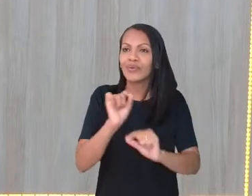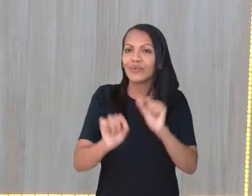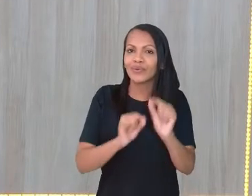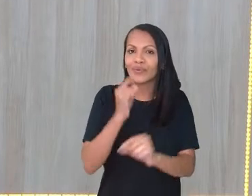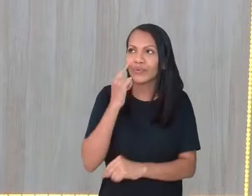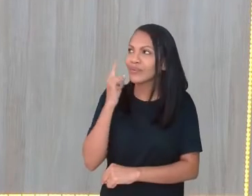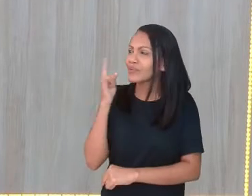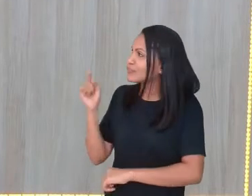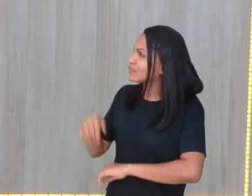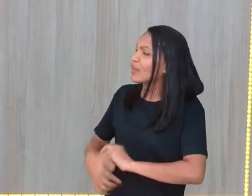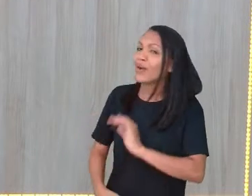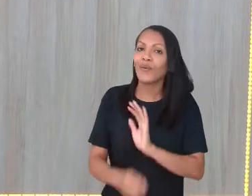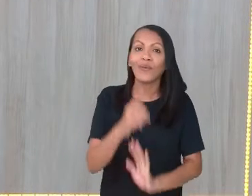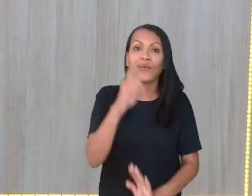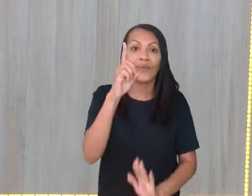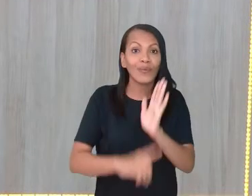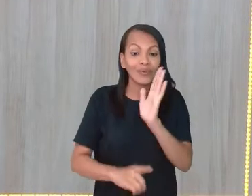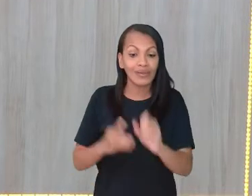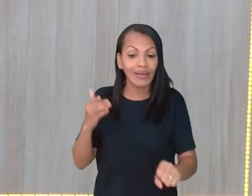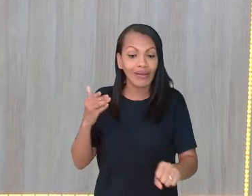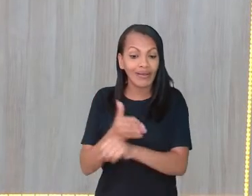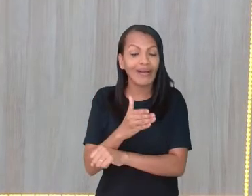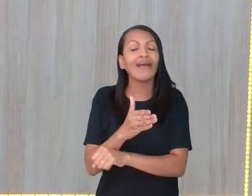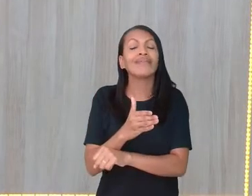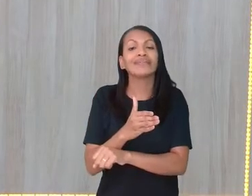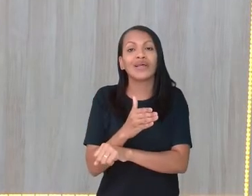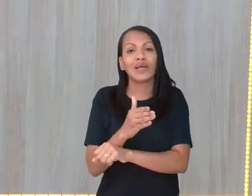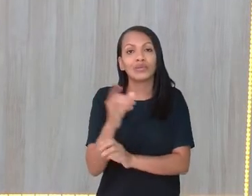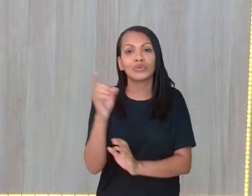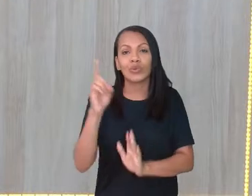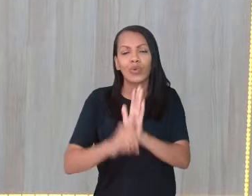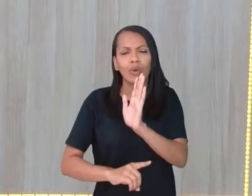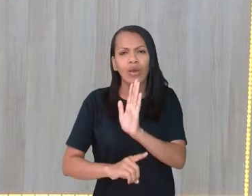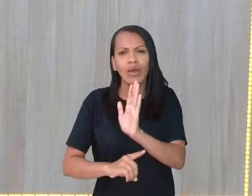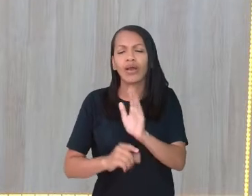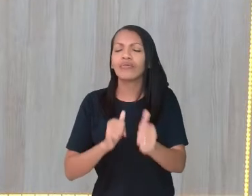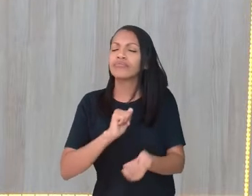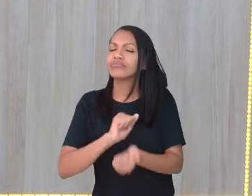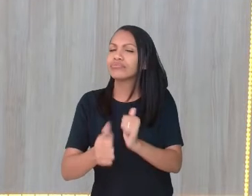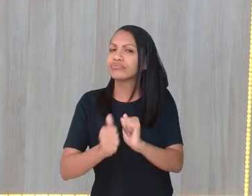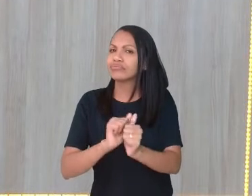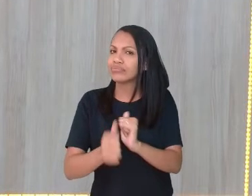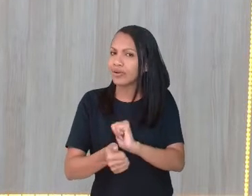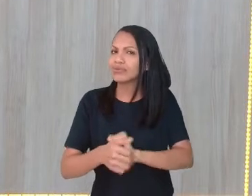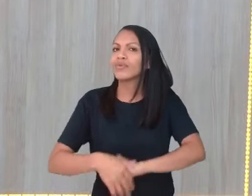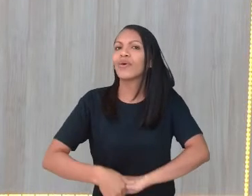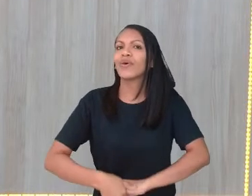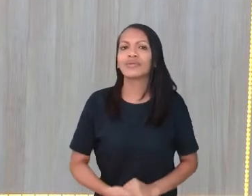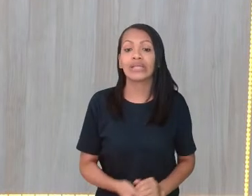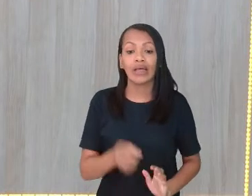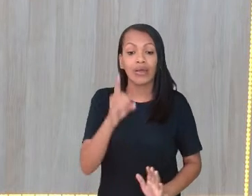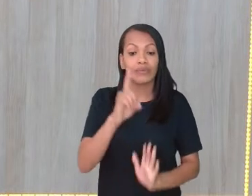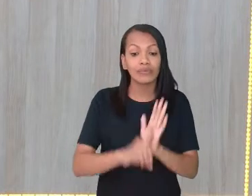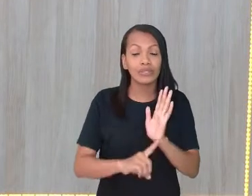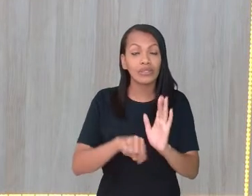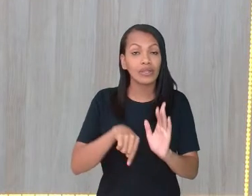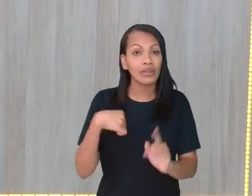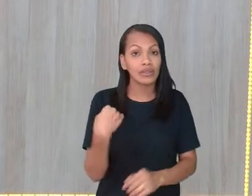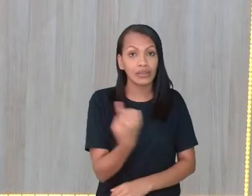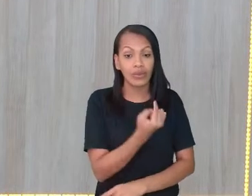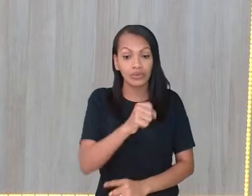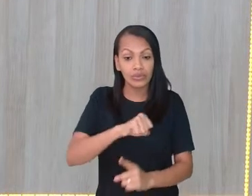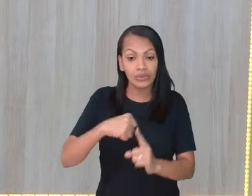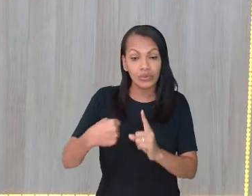o direito de acesso ao esporte. Quando a gente fala de direito, os nossos direitos, a nossa sociedade ela